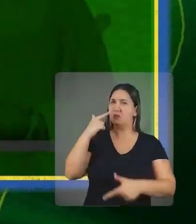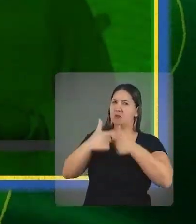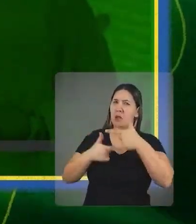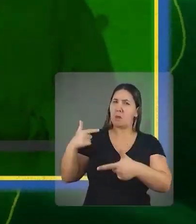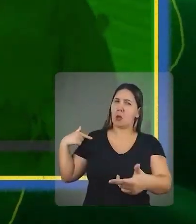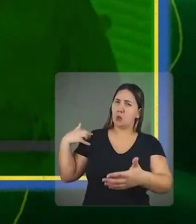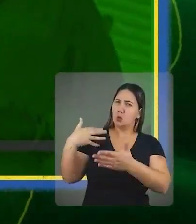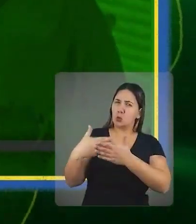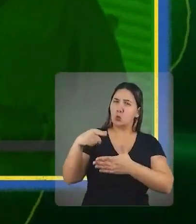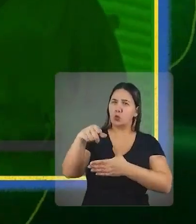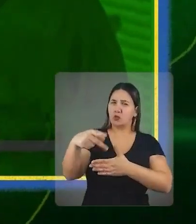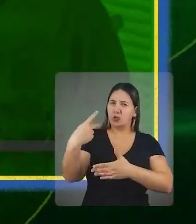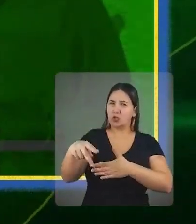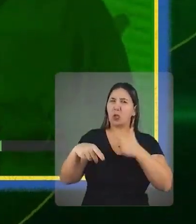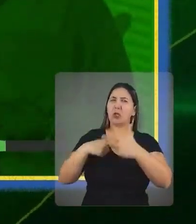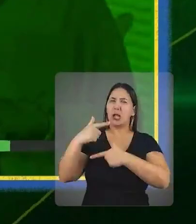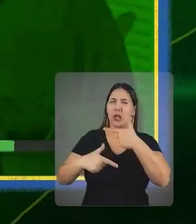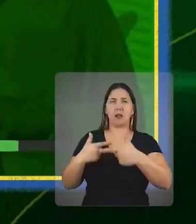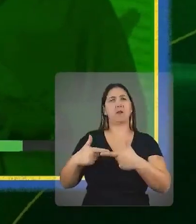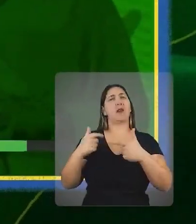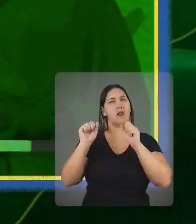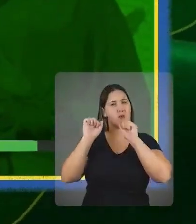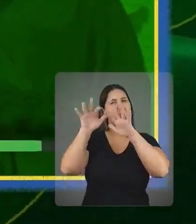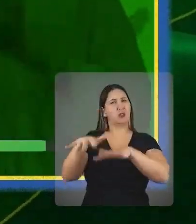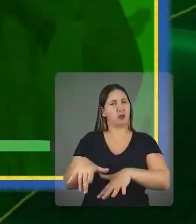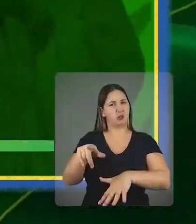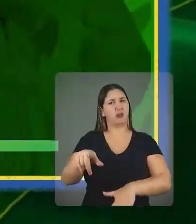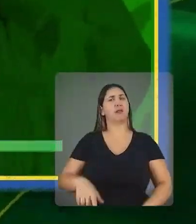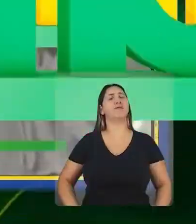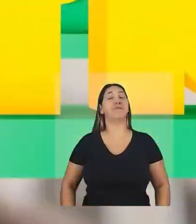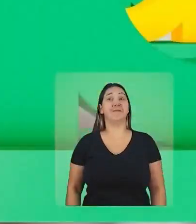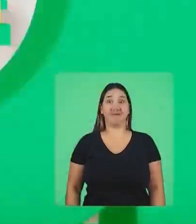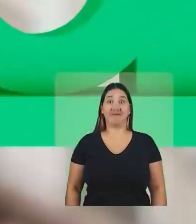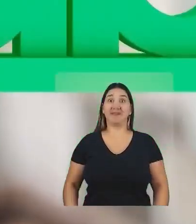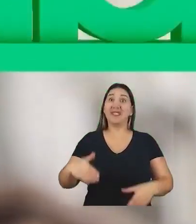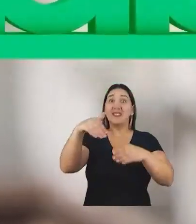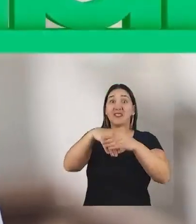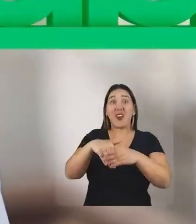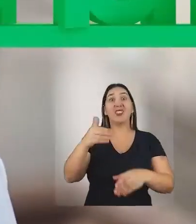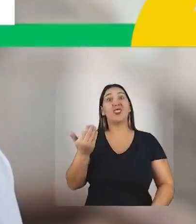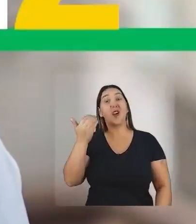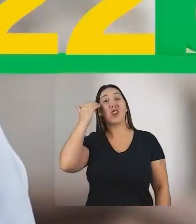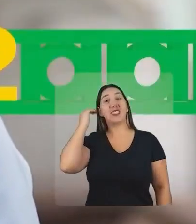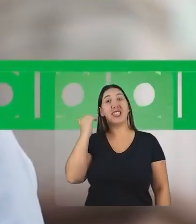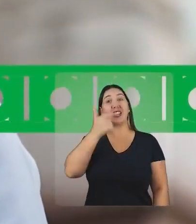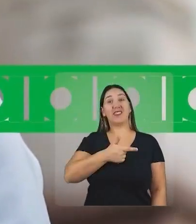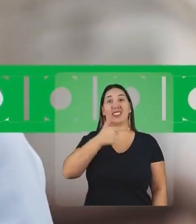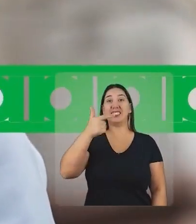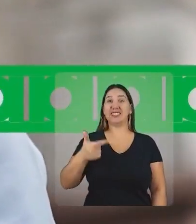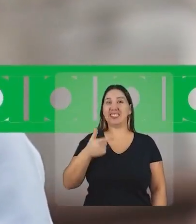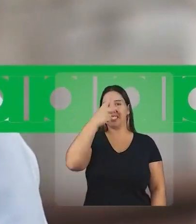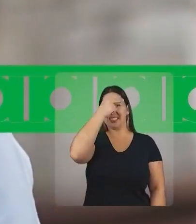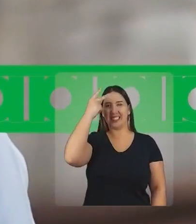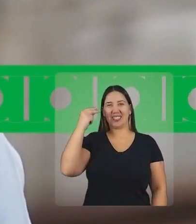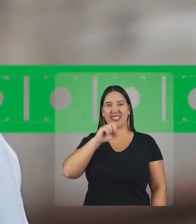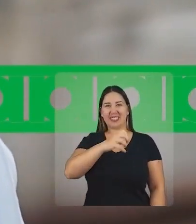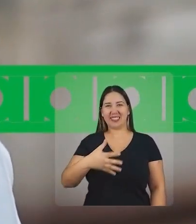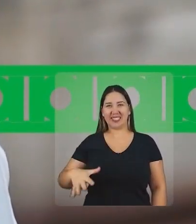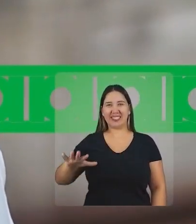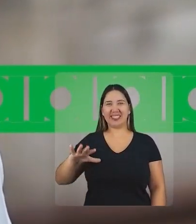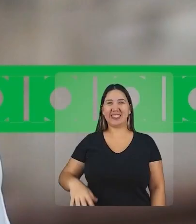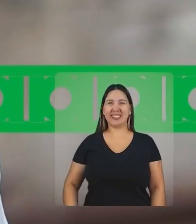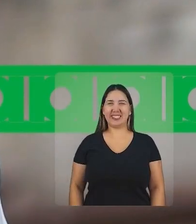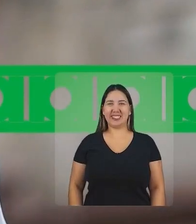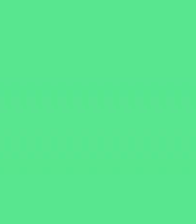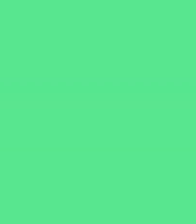que você vai fazendo. Você tem uma trajetória que vai ser com certeza muito abençoada aí pela frente. Vote Rosana Vale, 22, prefeita